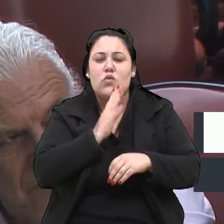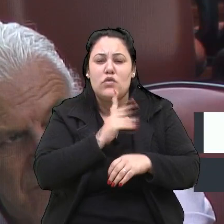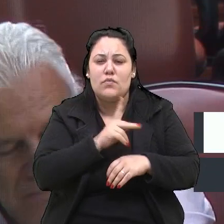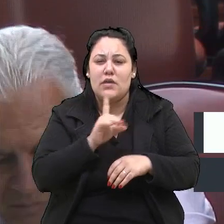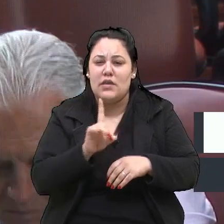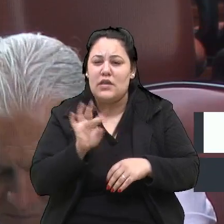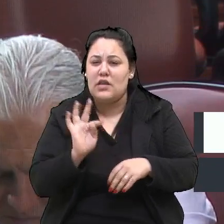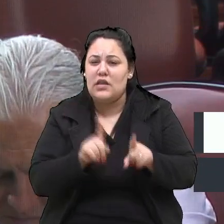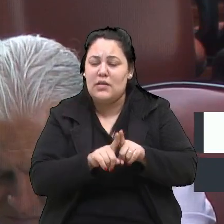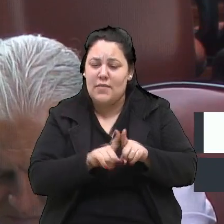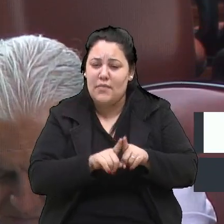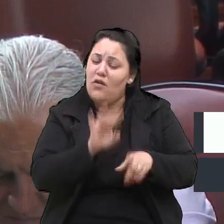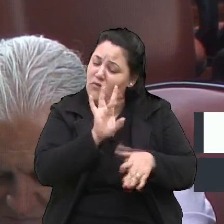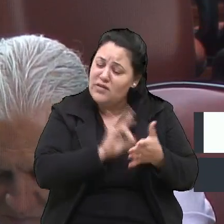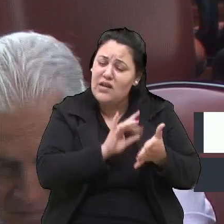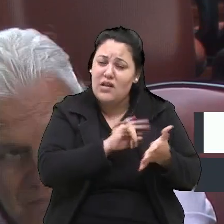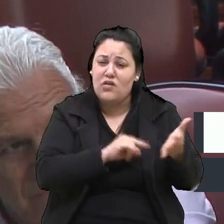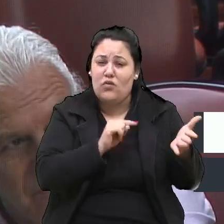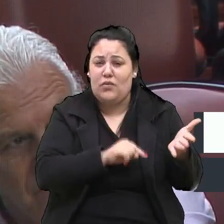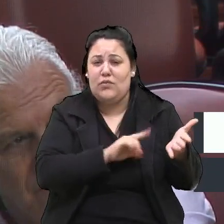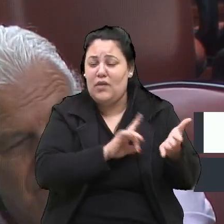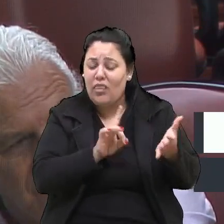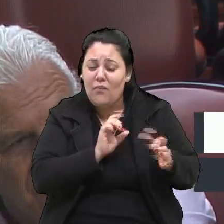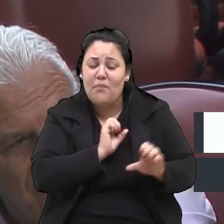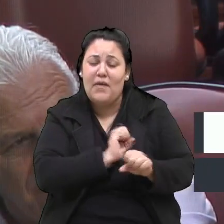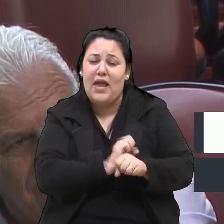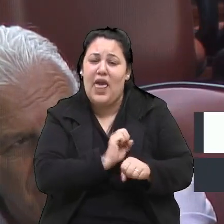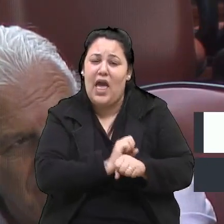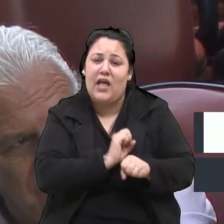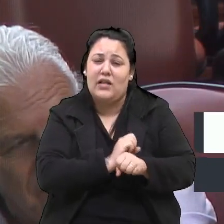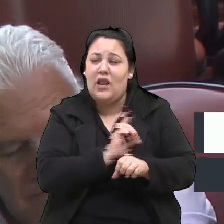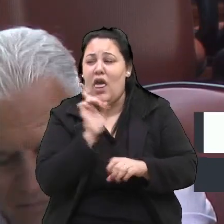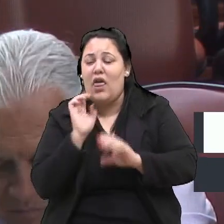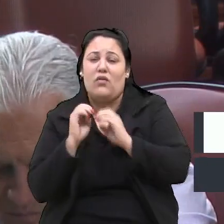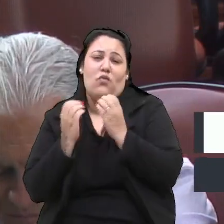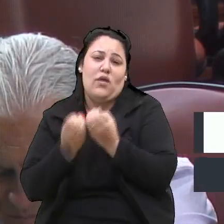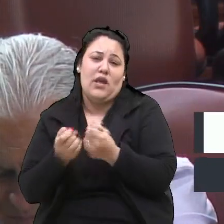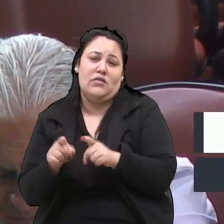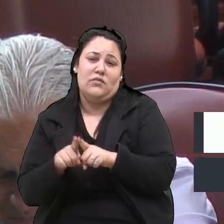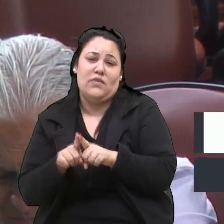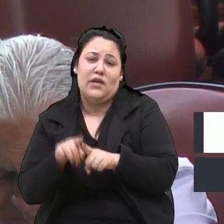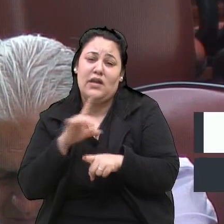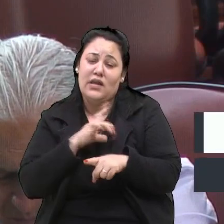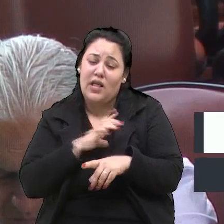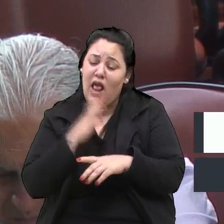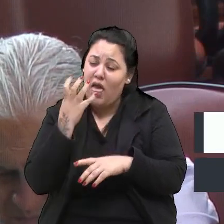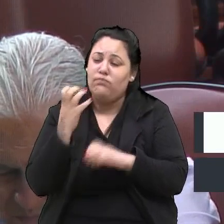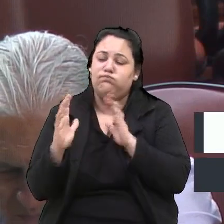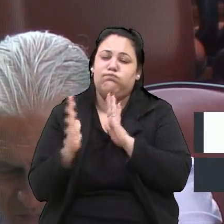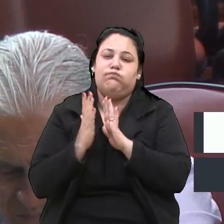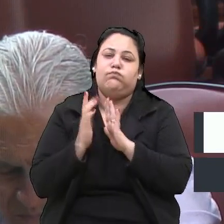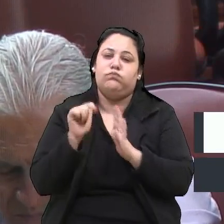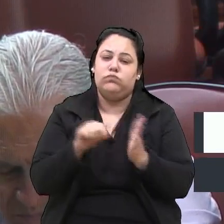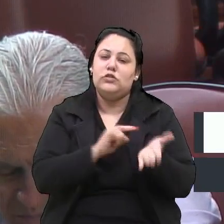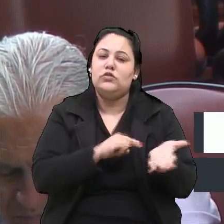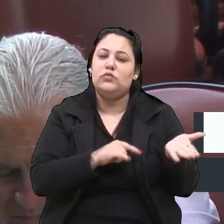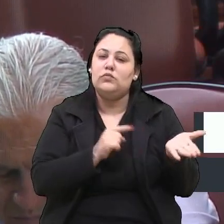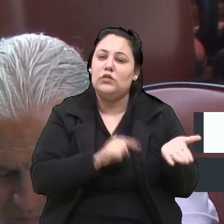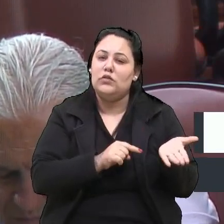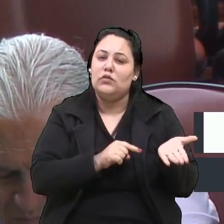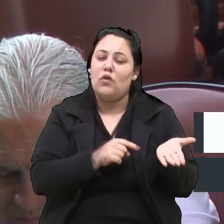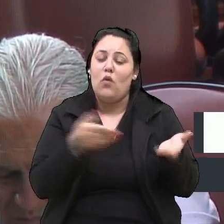moção, para que não fique parada lá no Congresso e que tenha celeridade essa moção. Hoje a